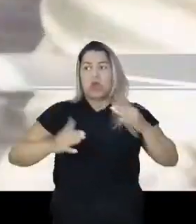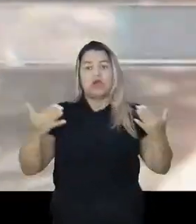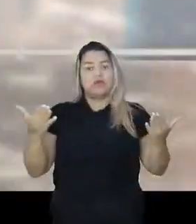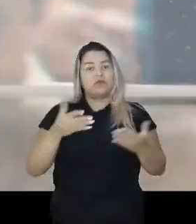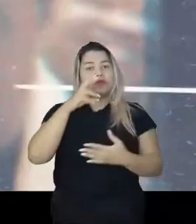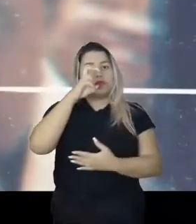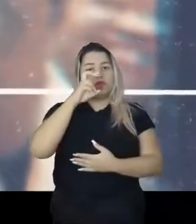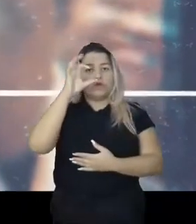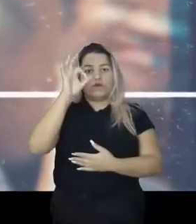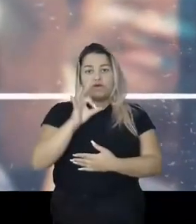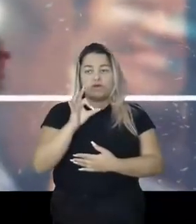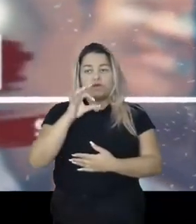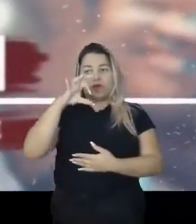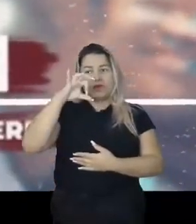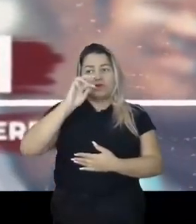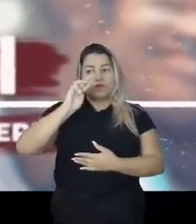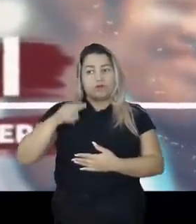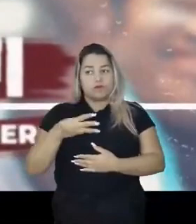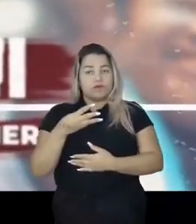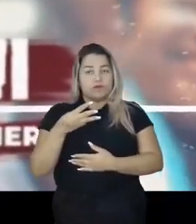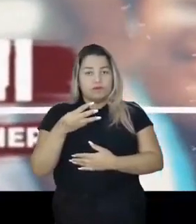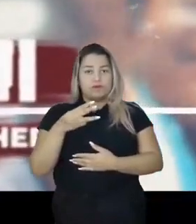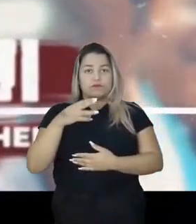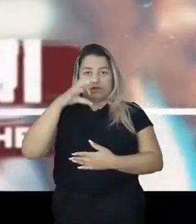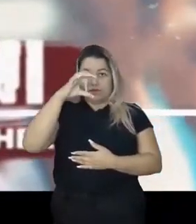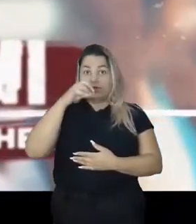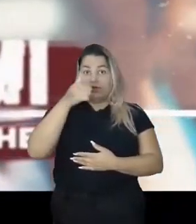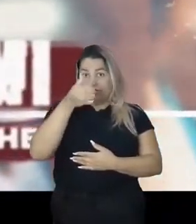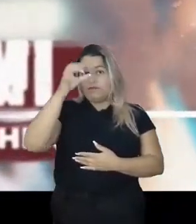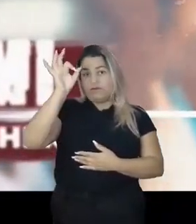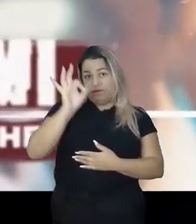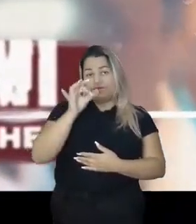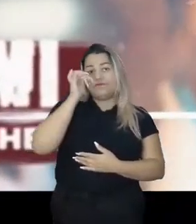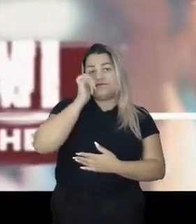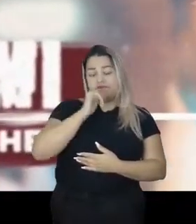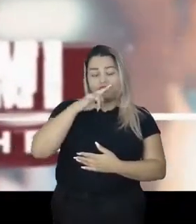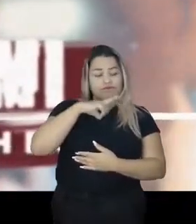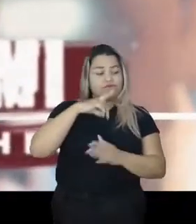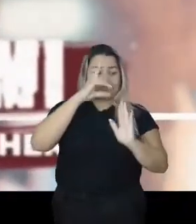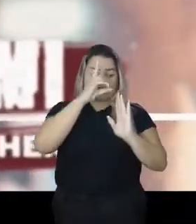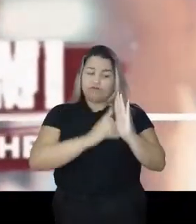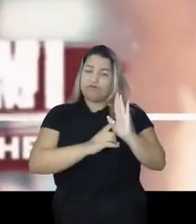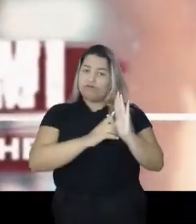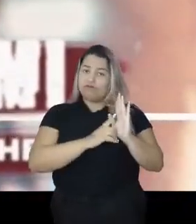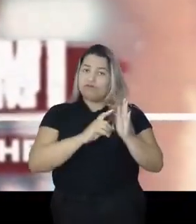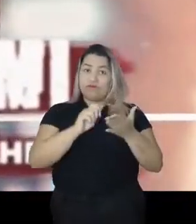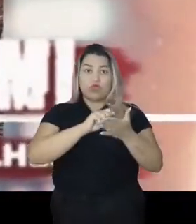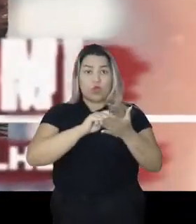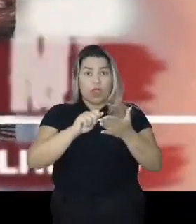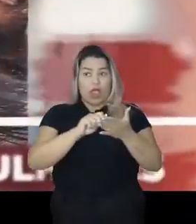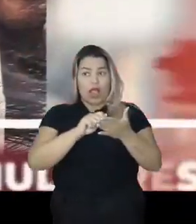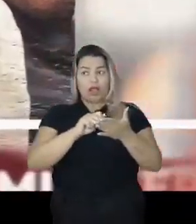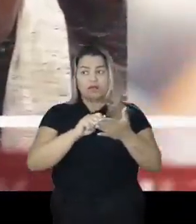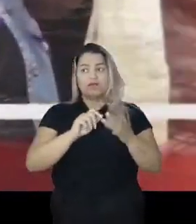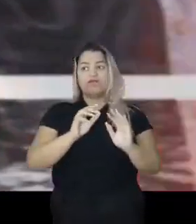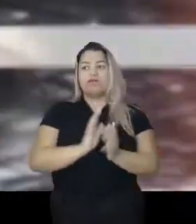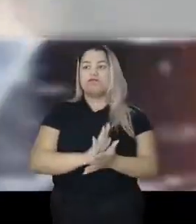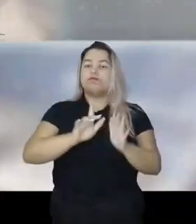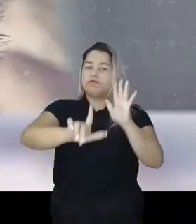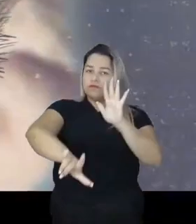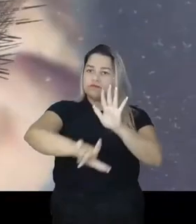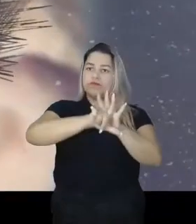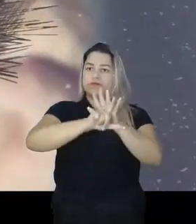de 5,9 milhões, sendo 91% mulheres, tinham direito apenas à carteira assinada. Com a Lei